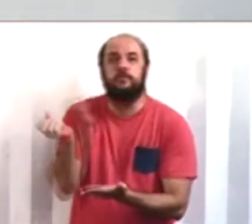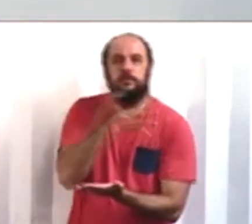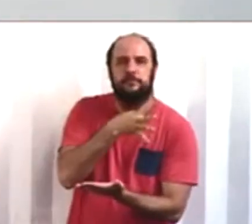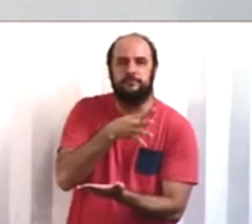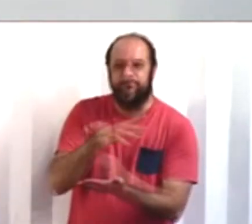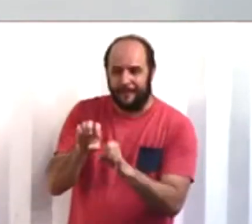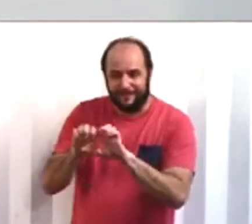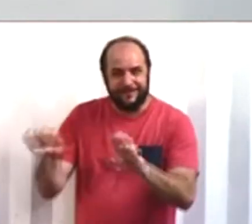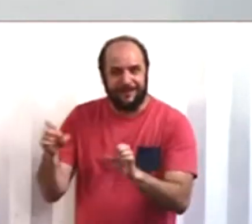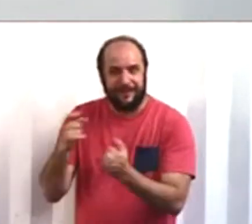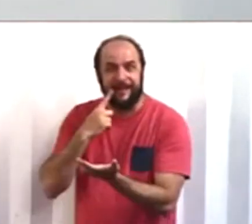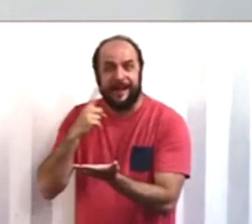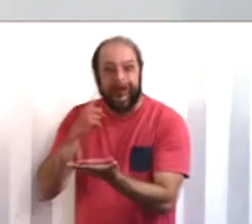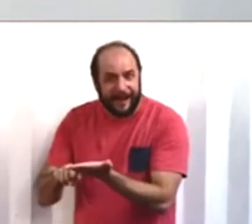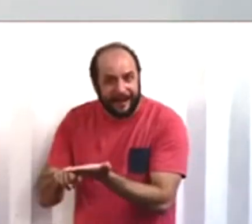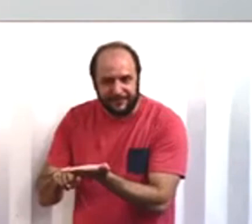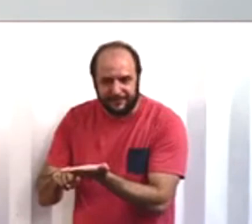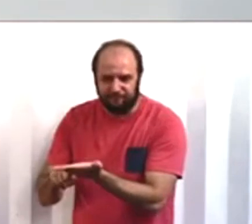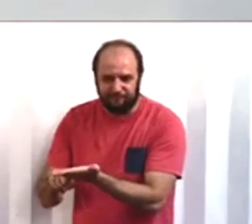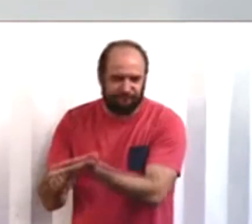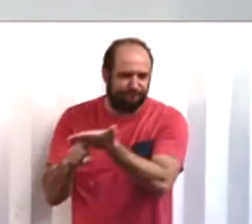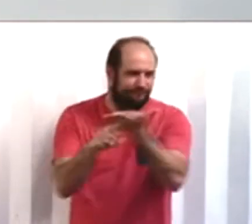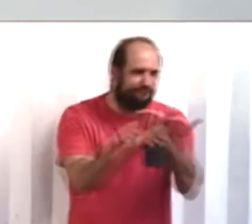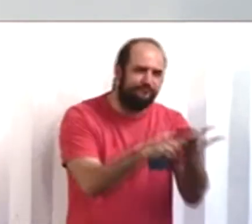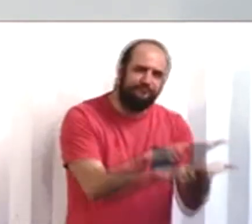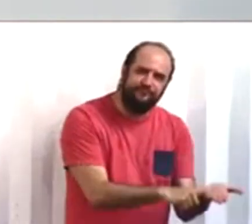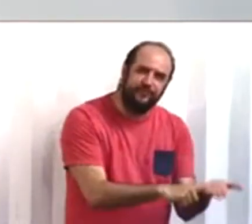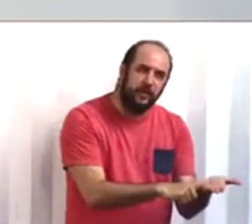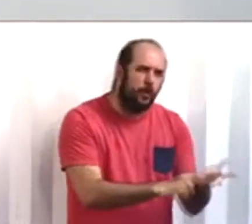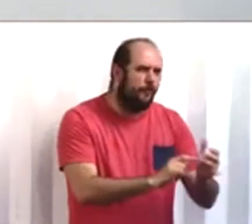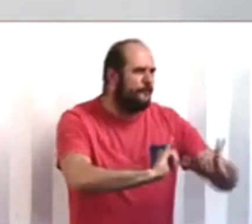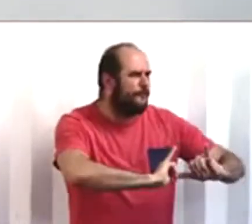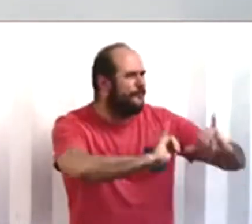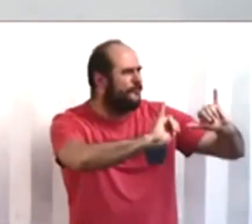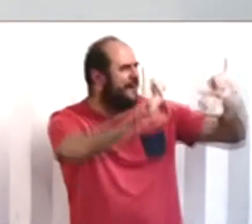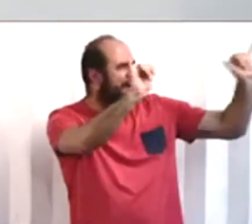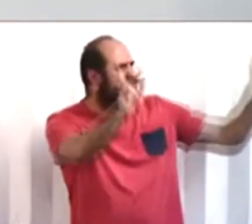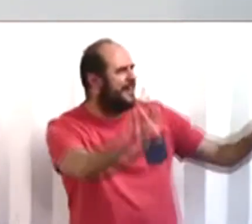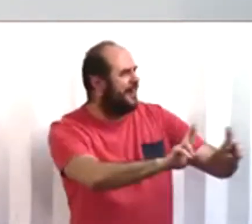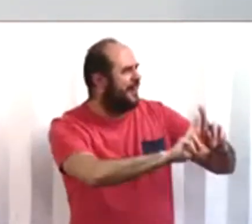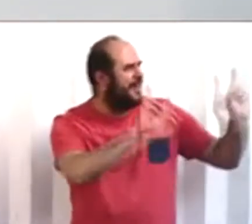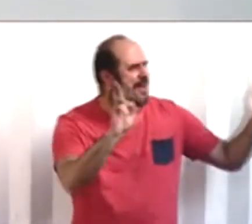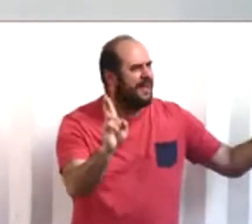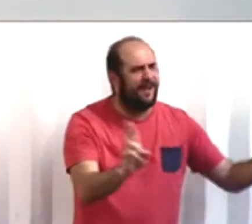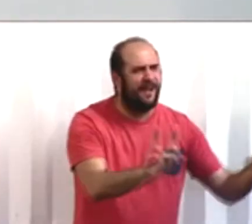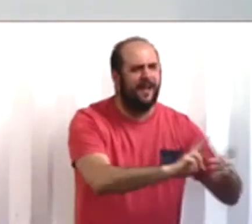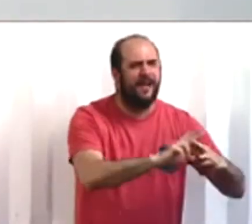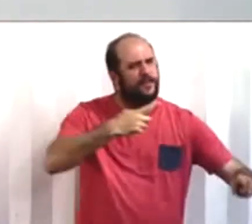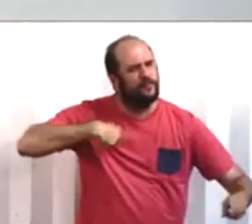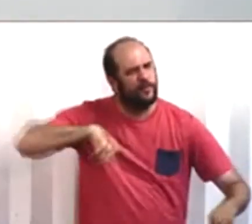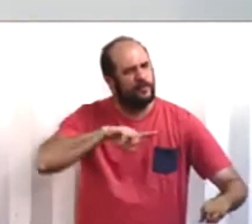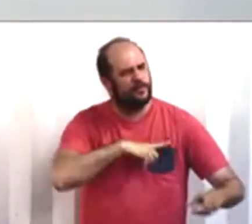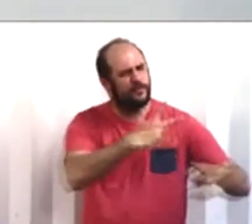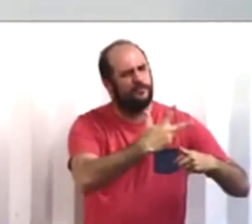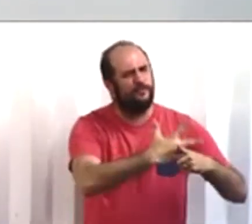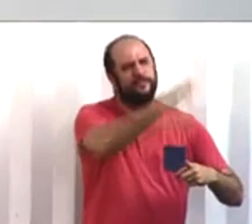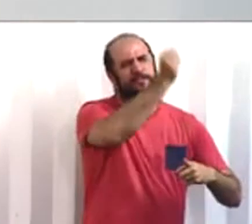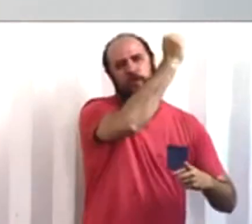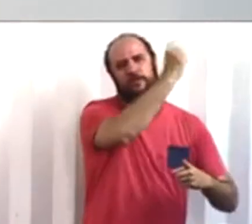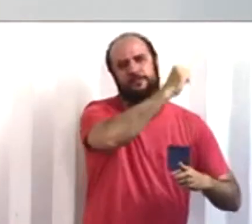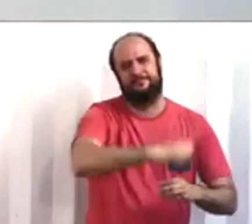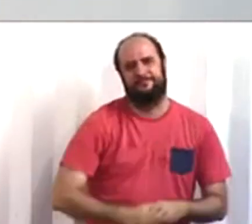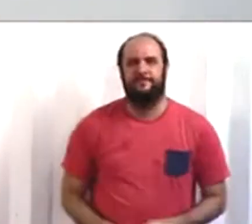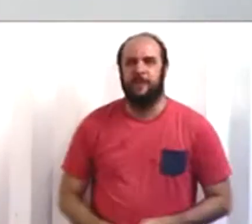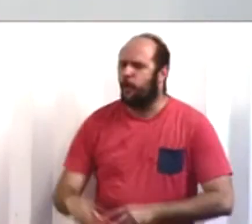Evangelho, dizendo: comunique-se a todo o meu reino que nós vencemos uma grande batalha.